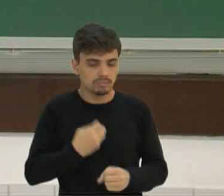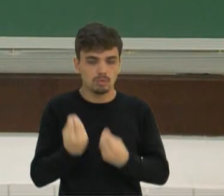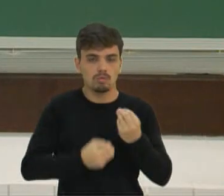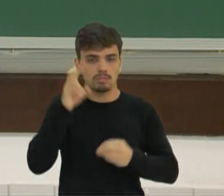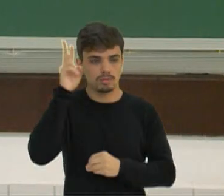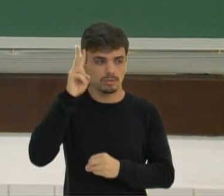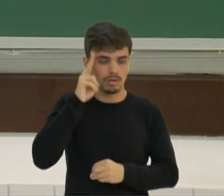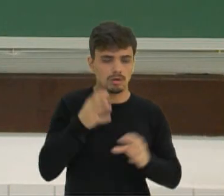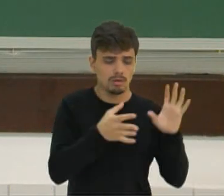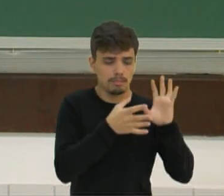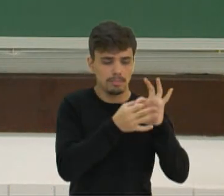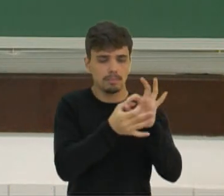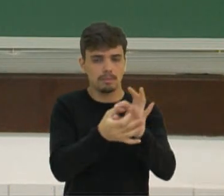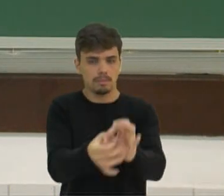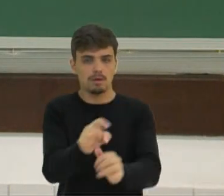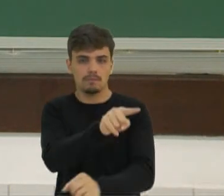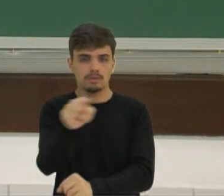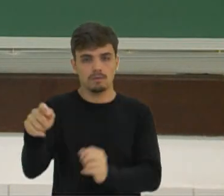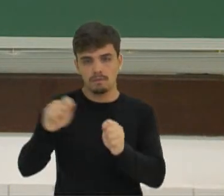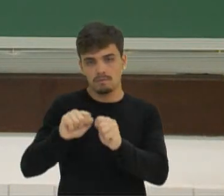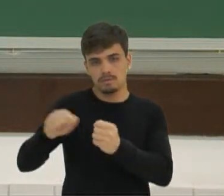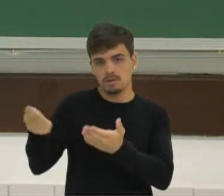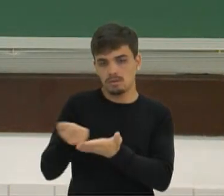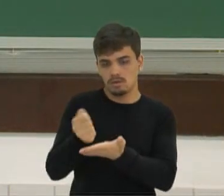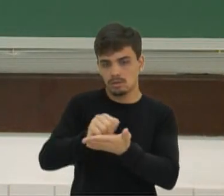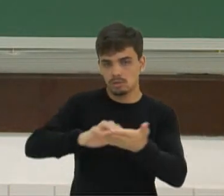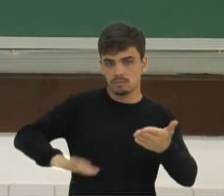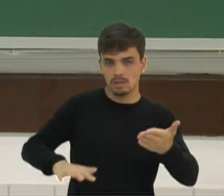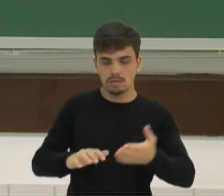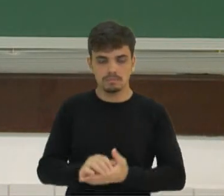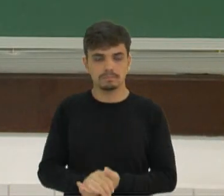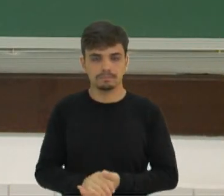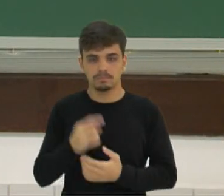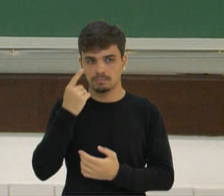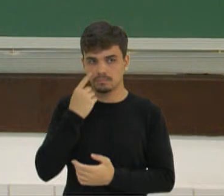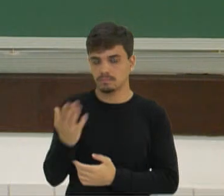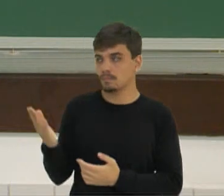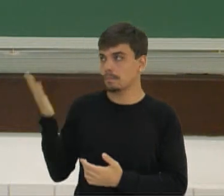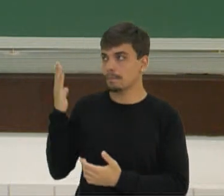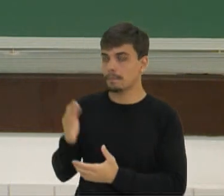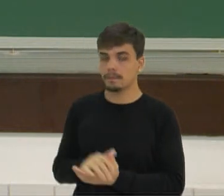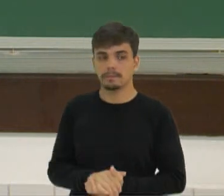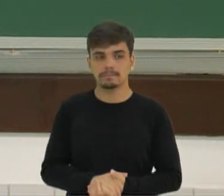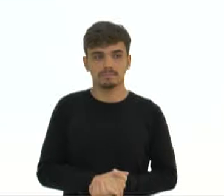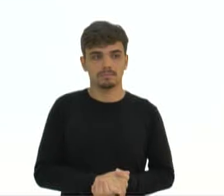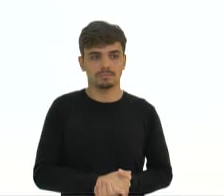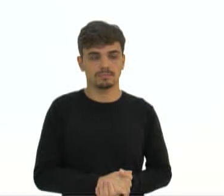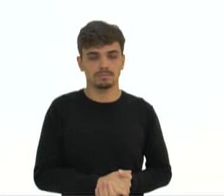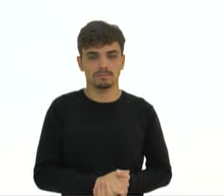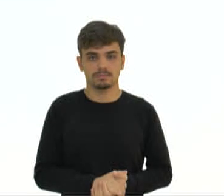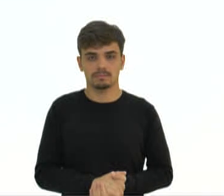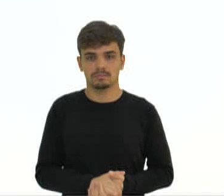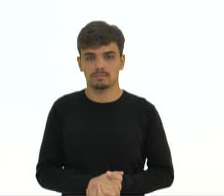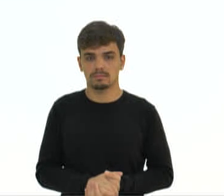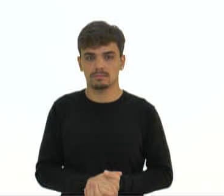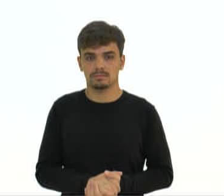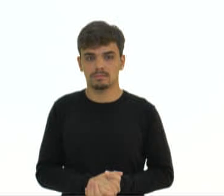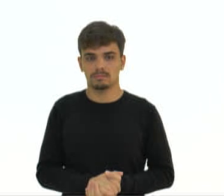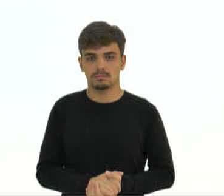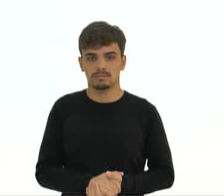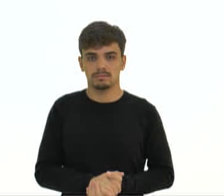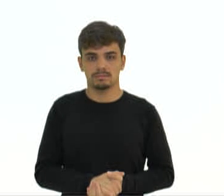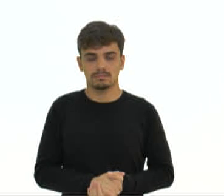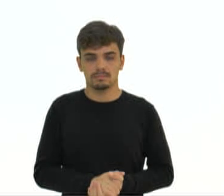nesse contexto, então, agora vocês vão fazer uma atividade. Observa a historieta e contesta. Em los